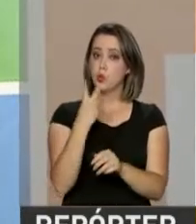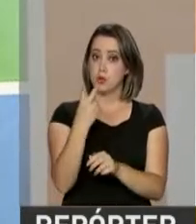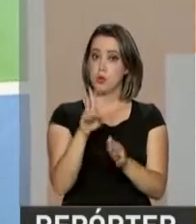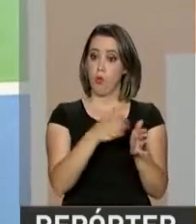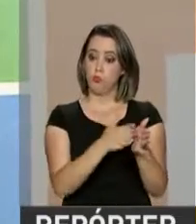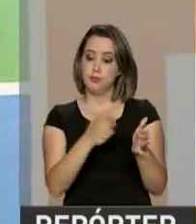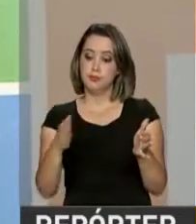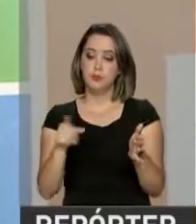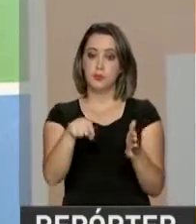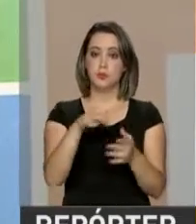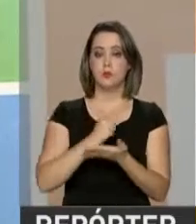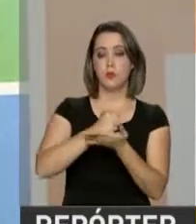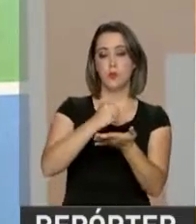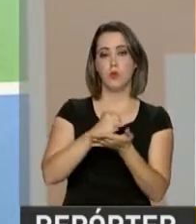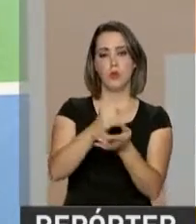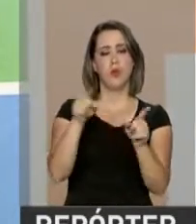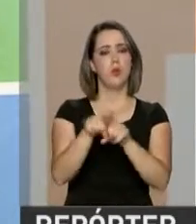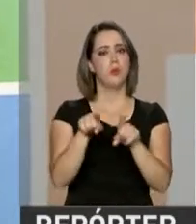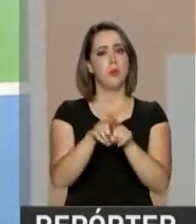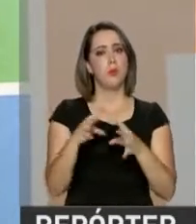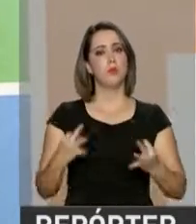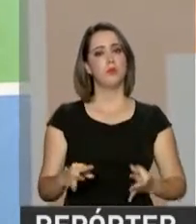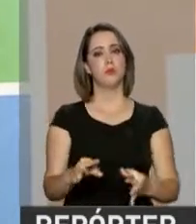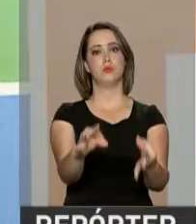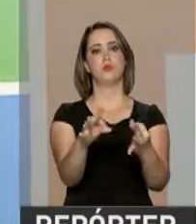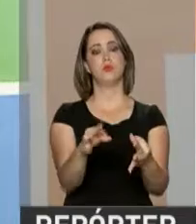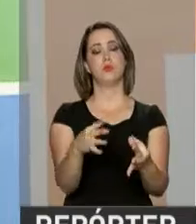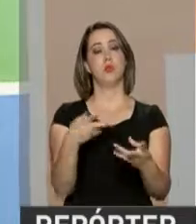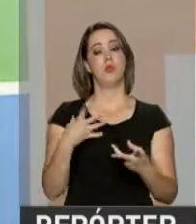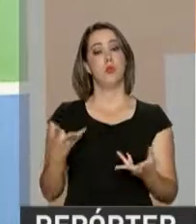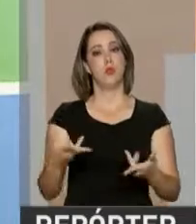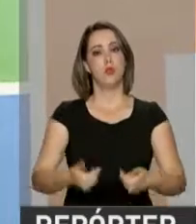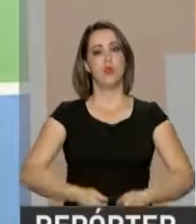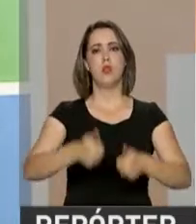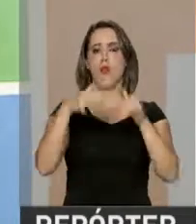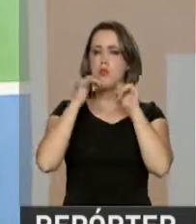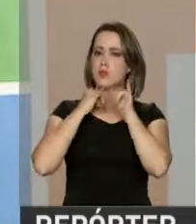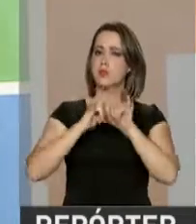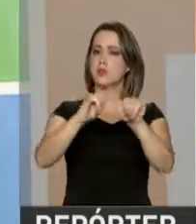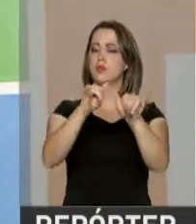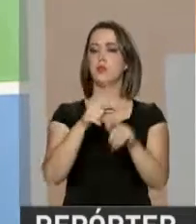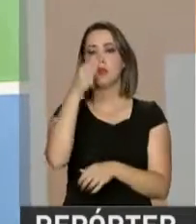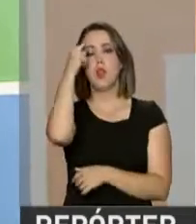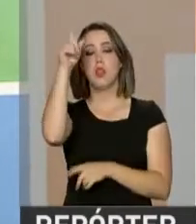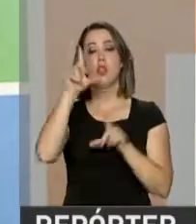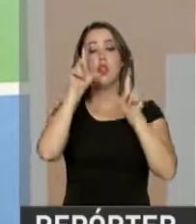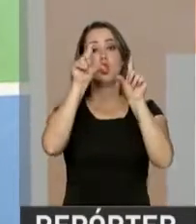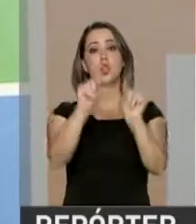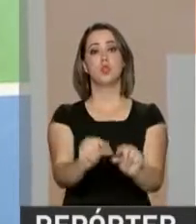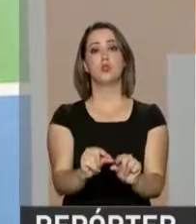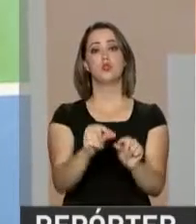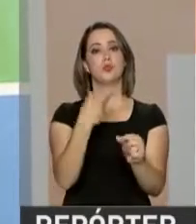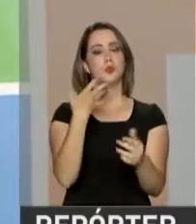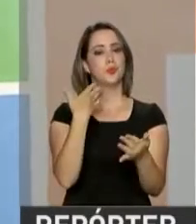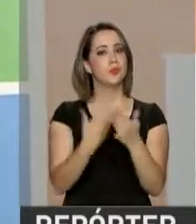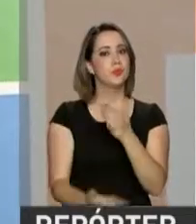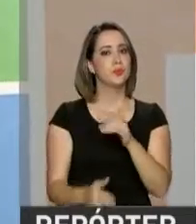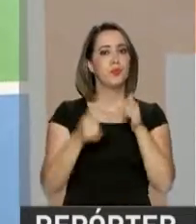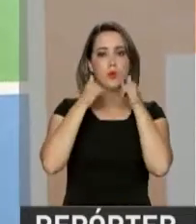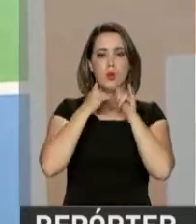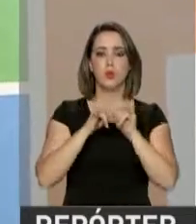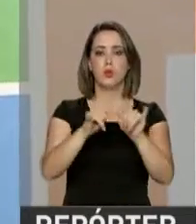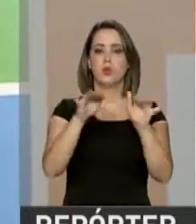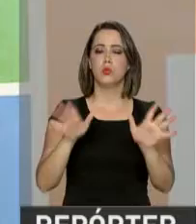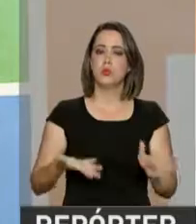oferecida também consultoria na área de tecnologia e eficiência energética a idéia é reduzir o desperdício de energia elétrica no